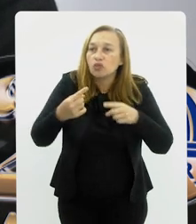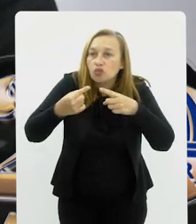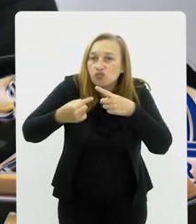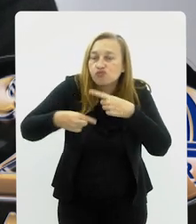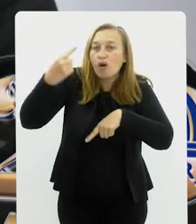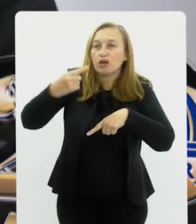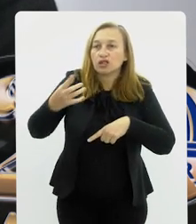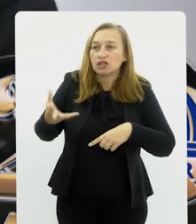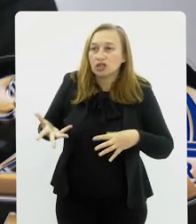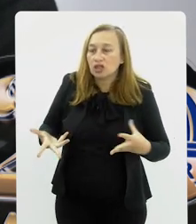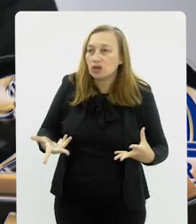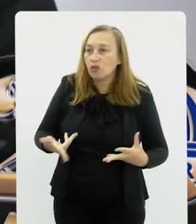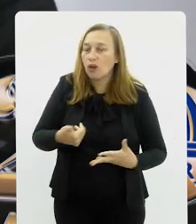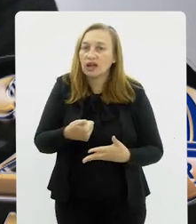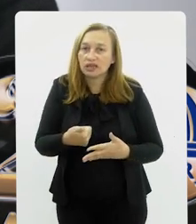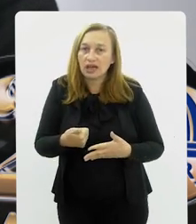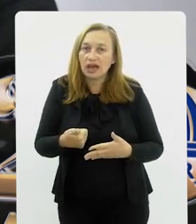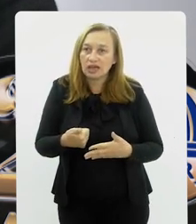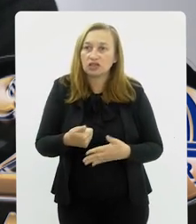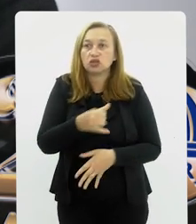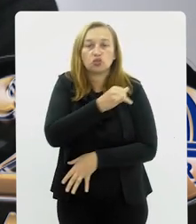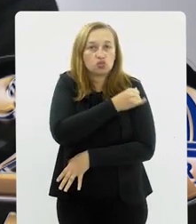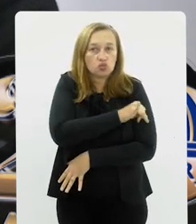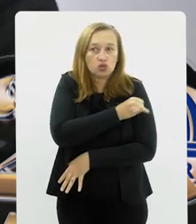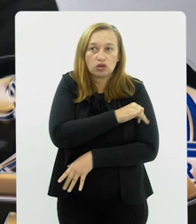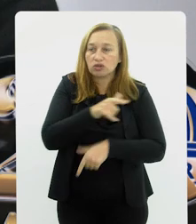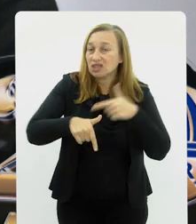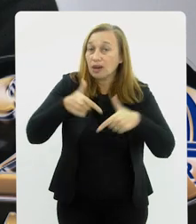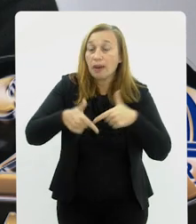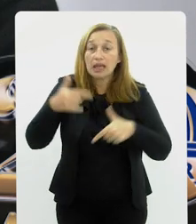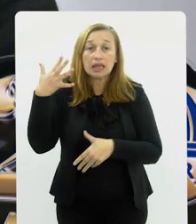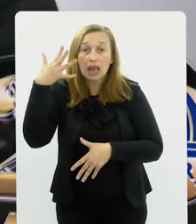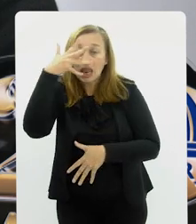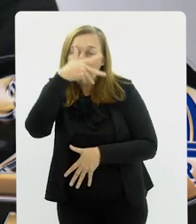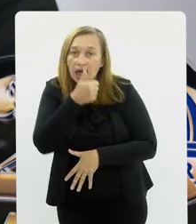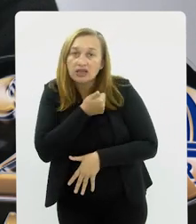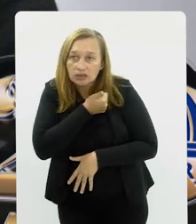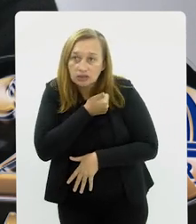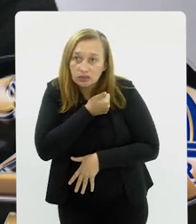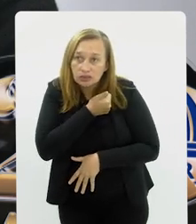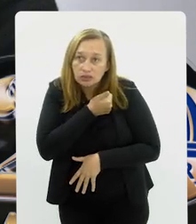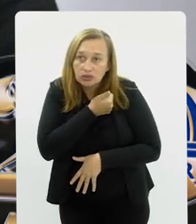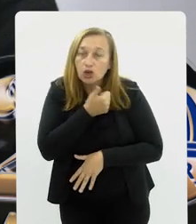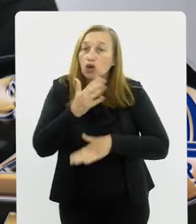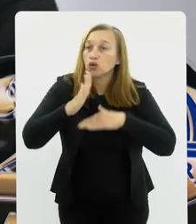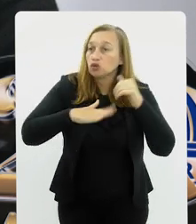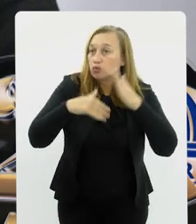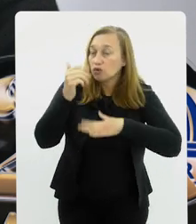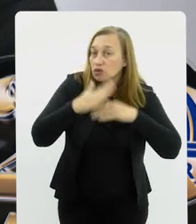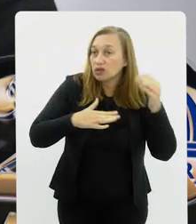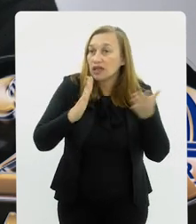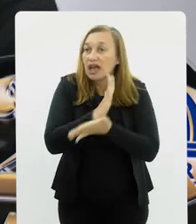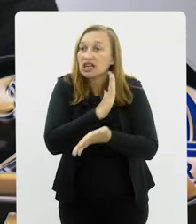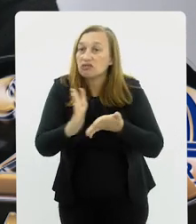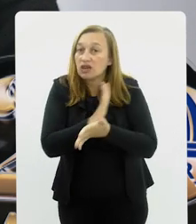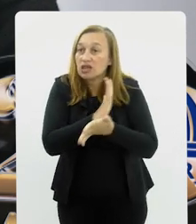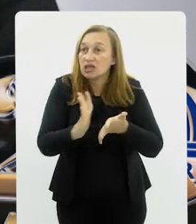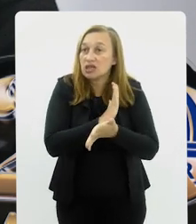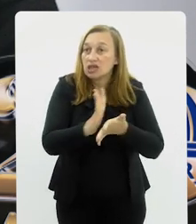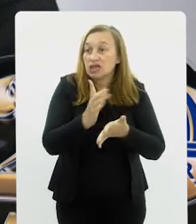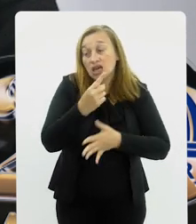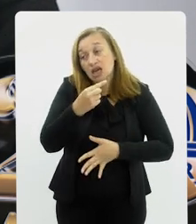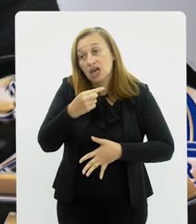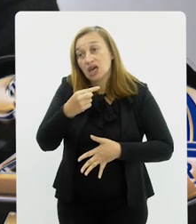um salto de qualidade de uns anos para cá, né? Você vê trabalhos lindíssimos, né? E de profissionais, às vezes, que vão para